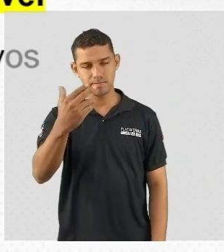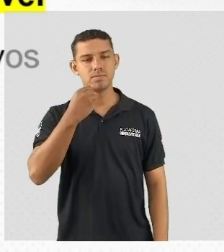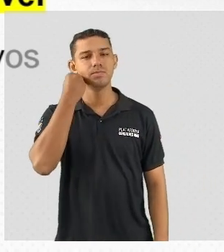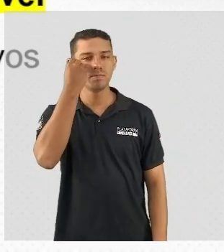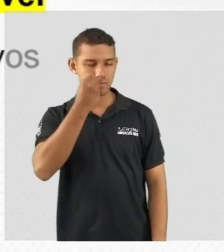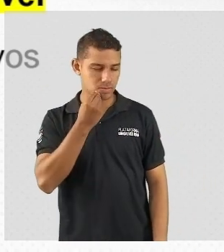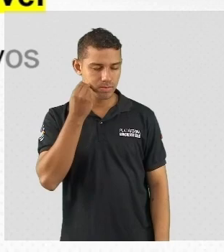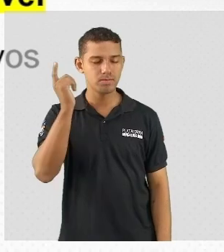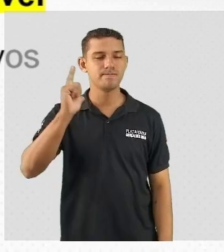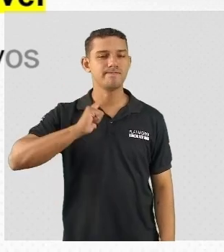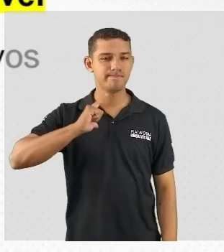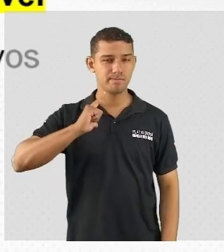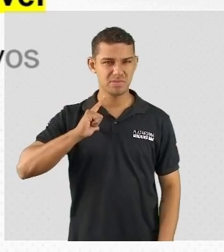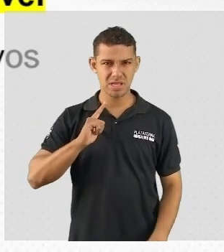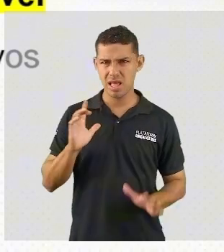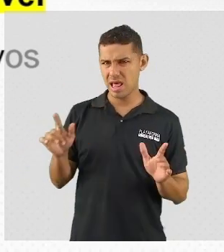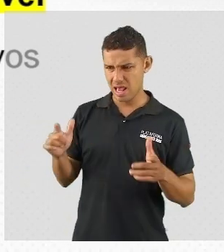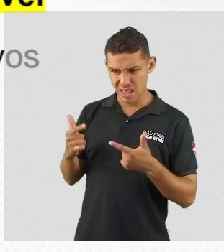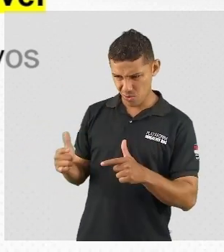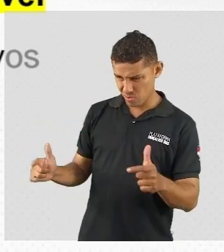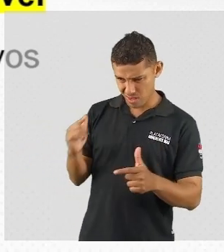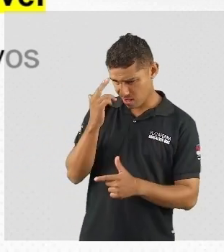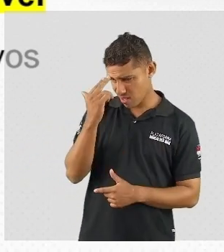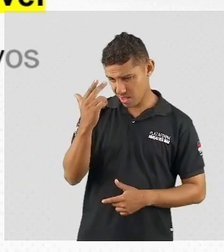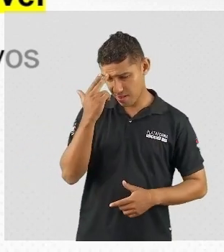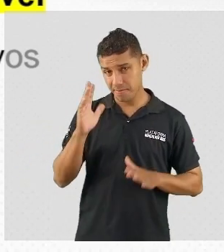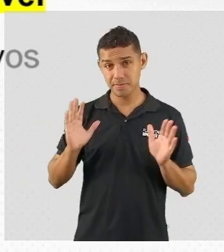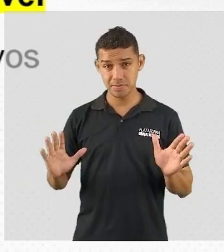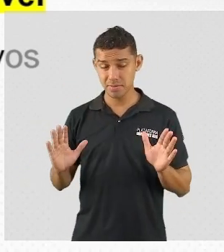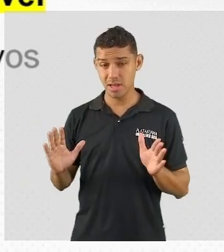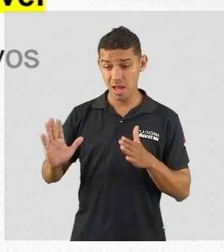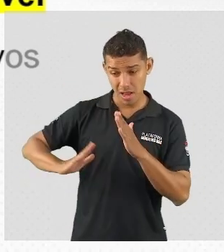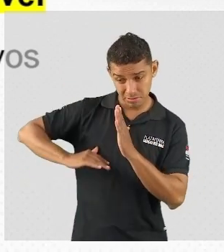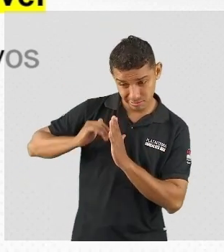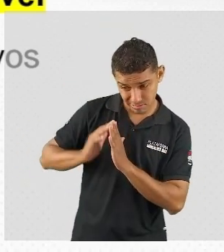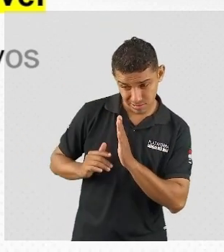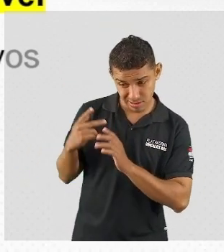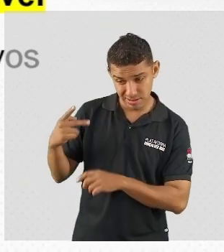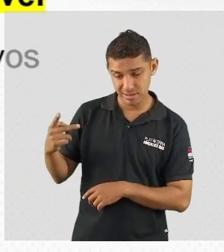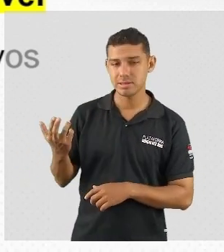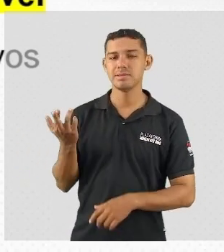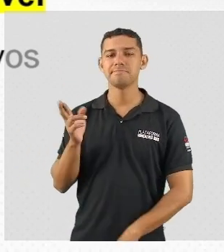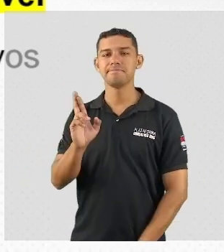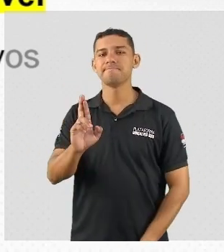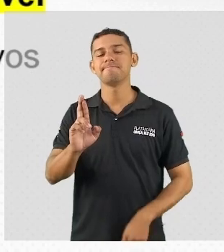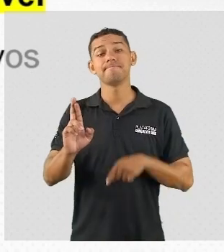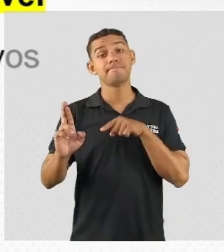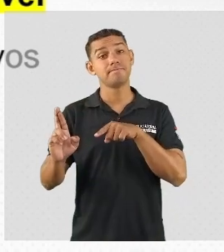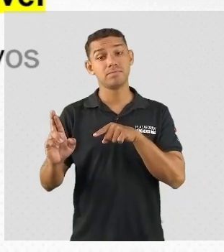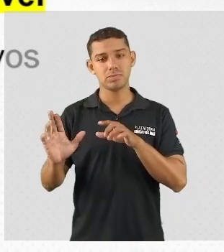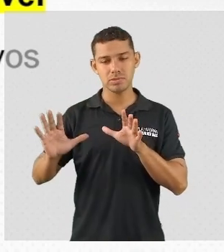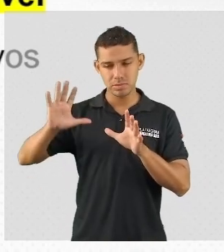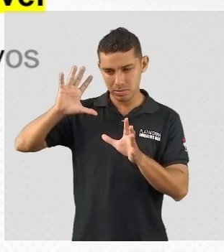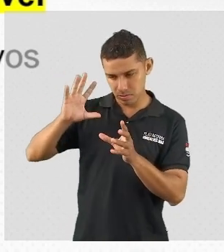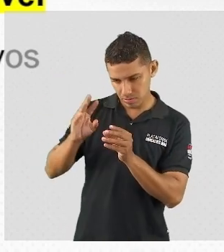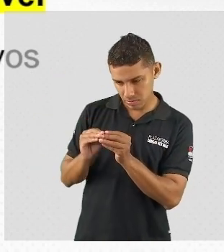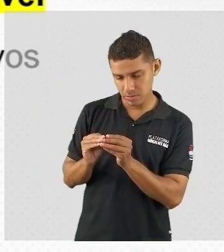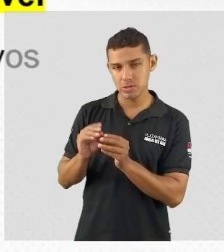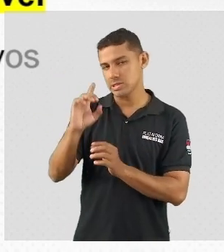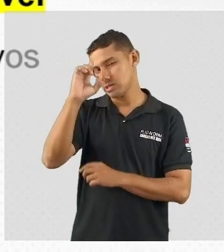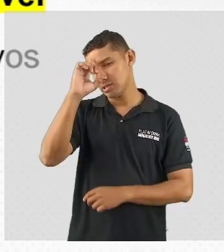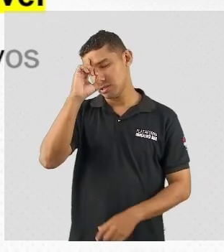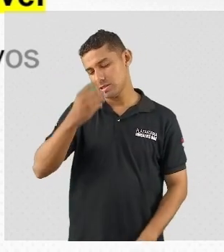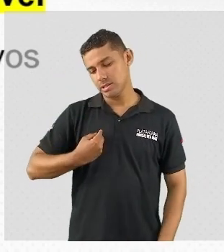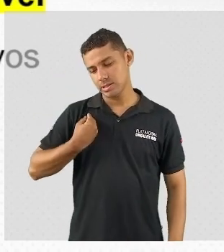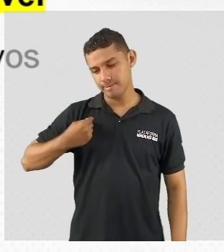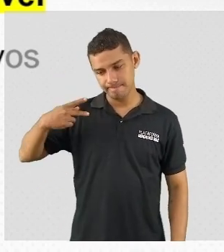não retratavam e as pinturas rupestres representam esse retrato do cotidiano